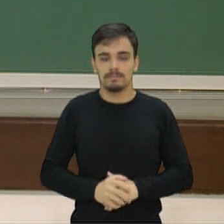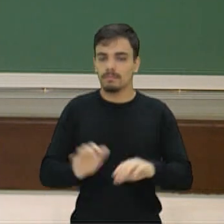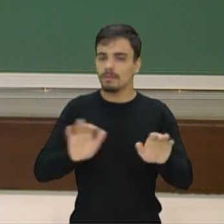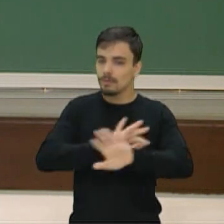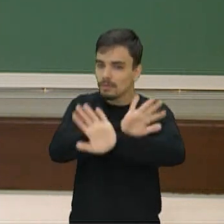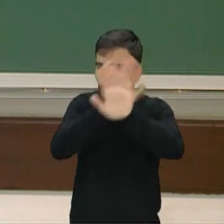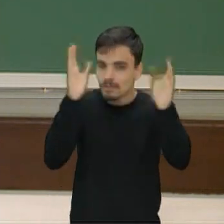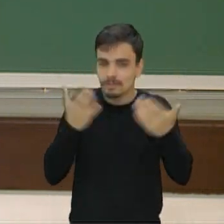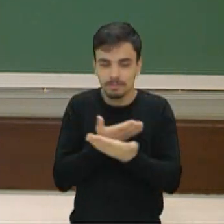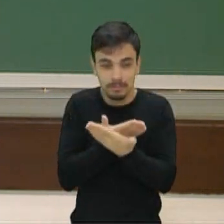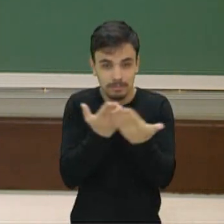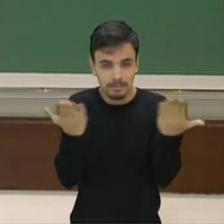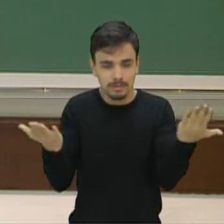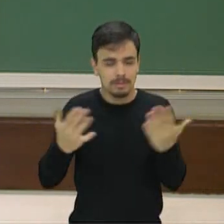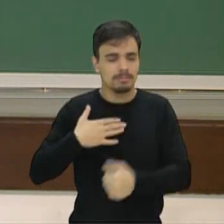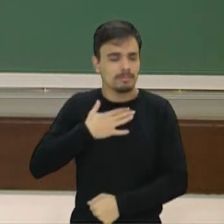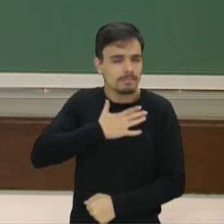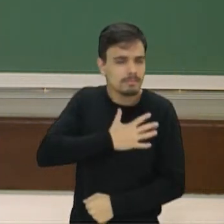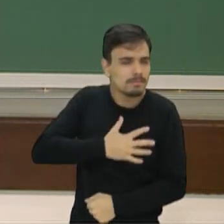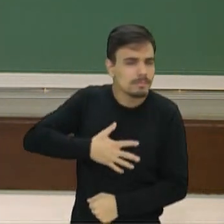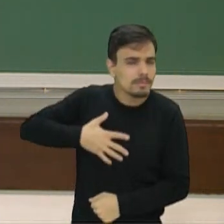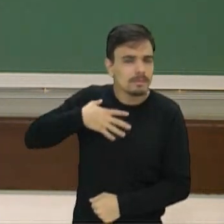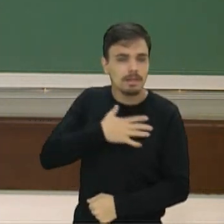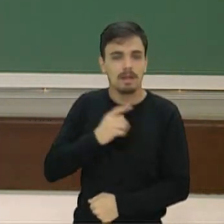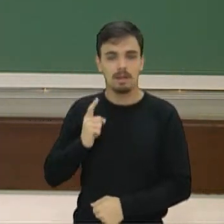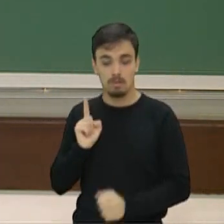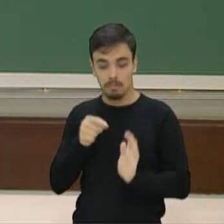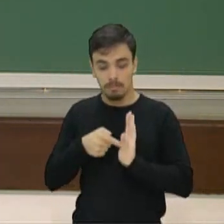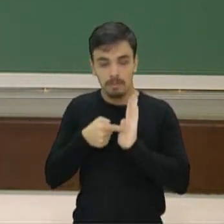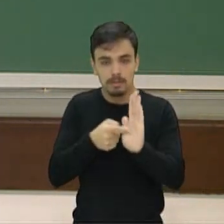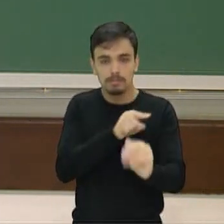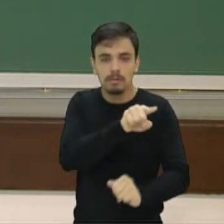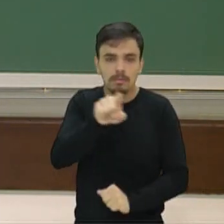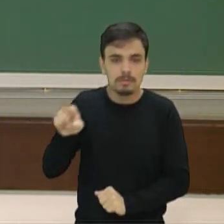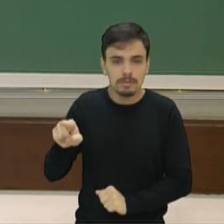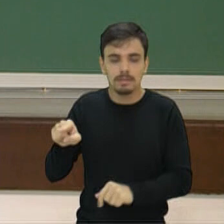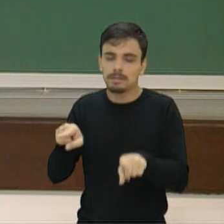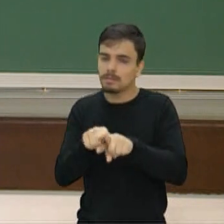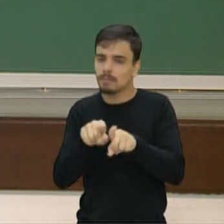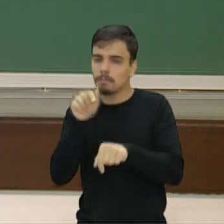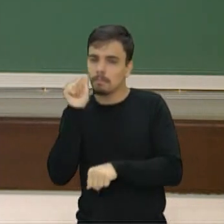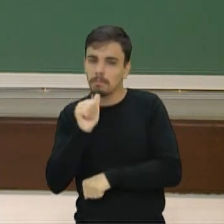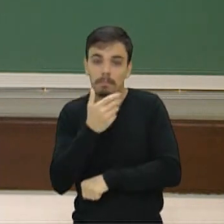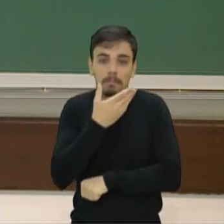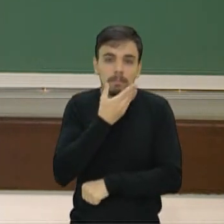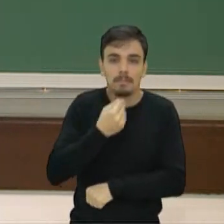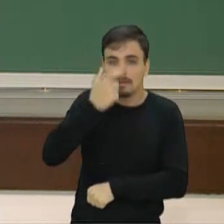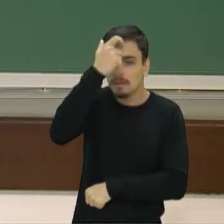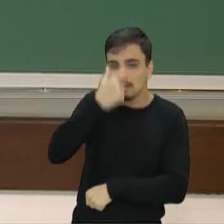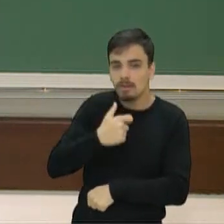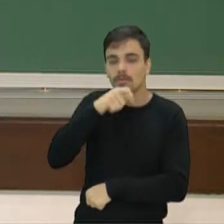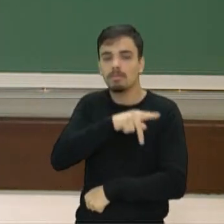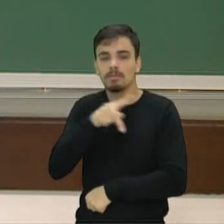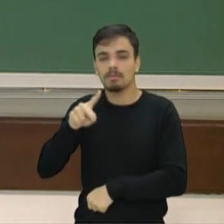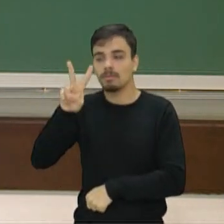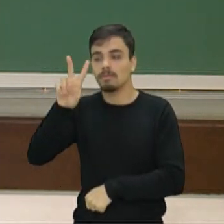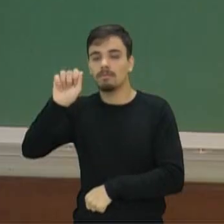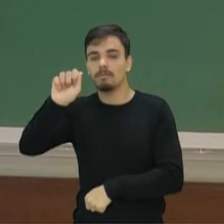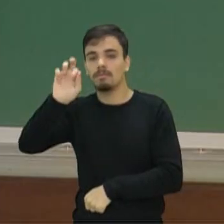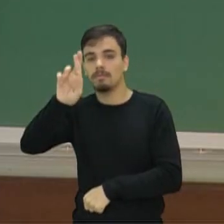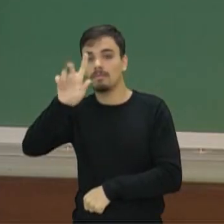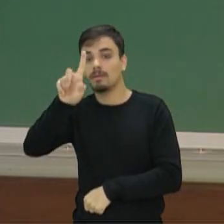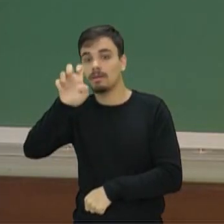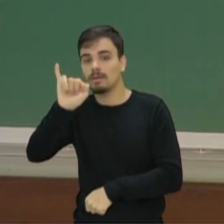Olá, pessoal! É com imenso prazer que eu me apresento aos senhores e às senhoritas. Meu nome é Varley e eu sou